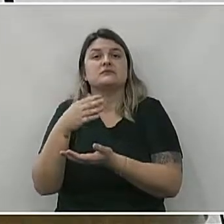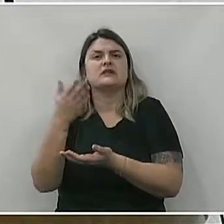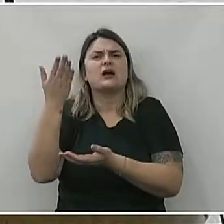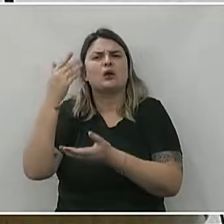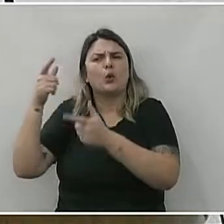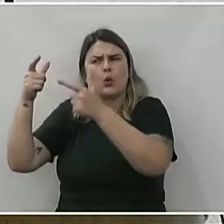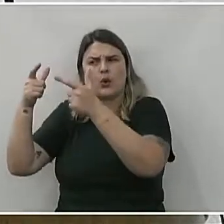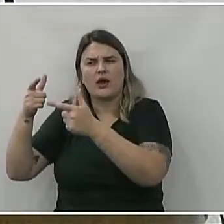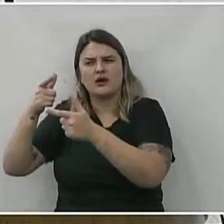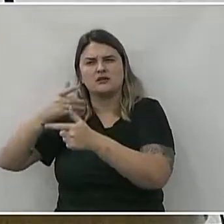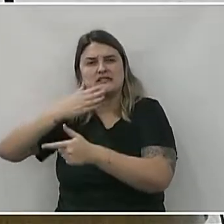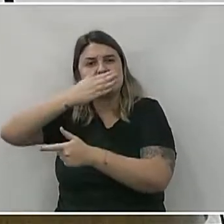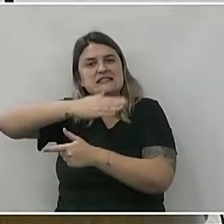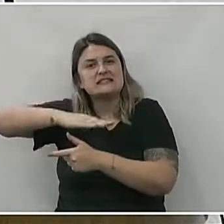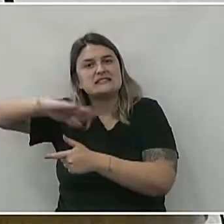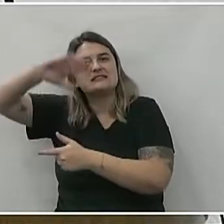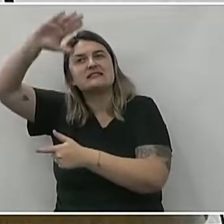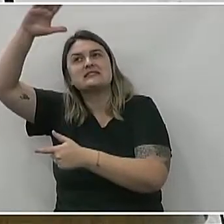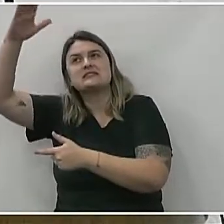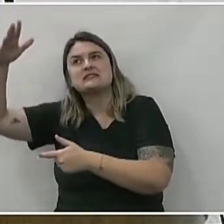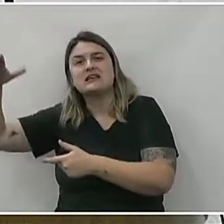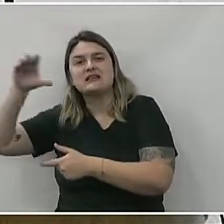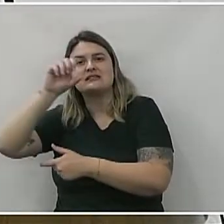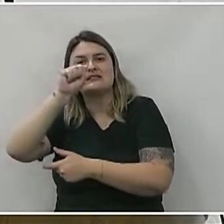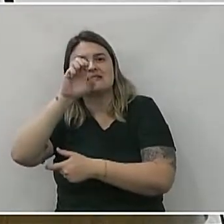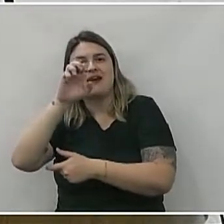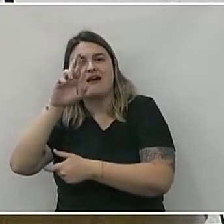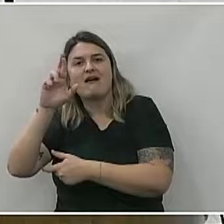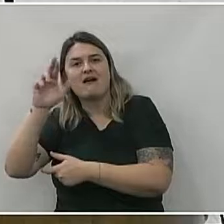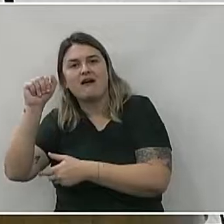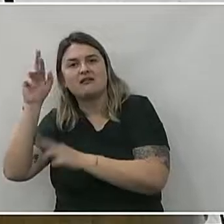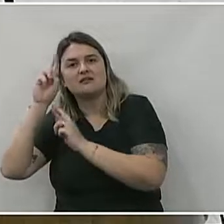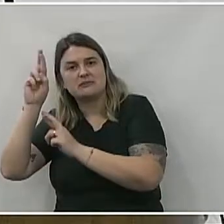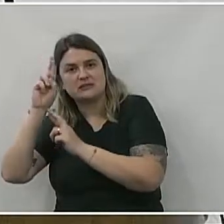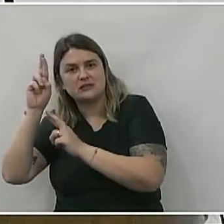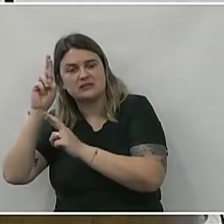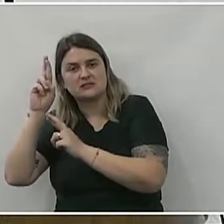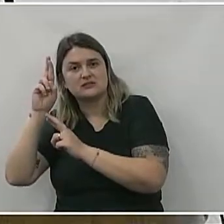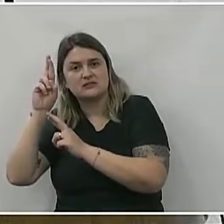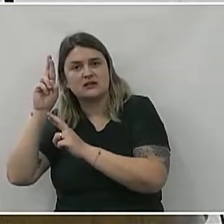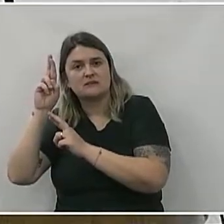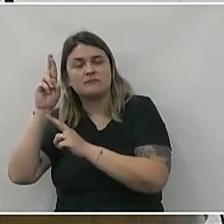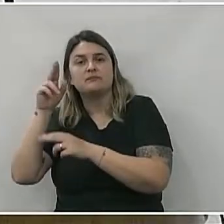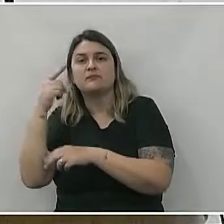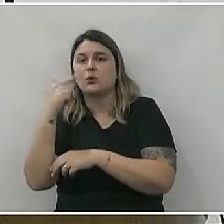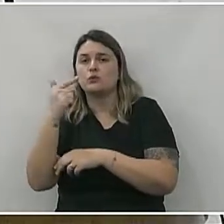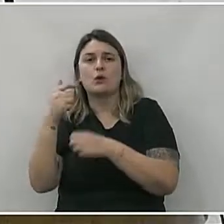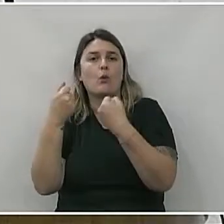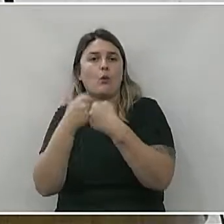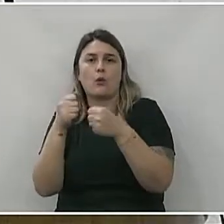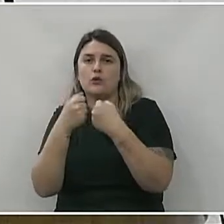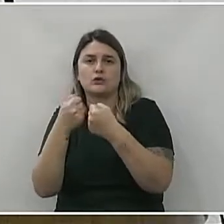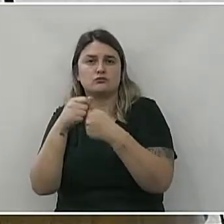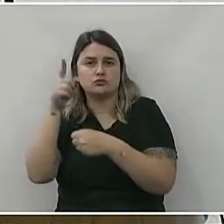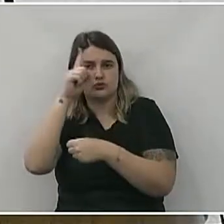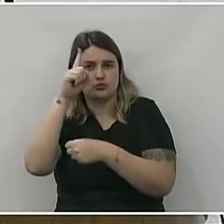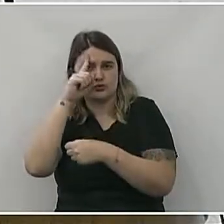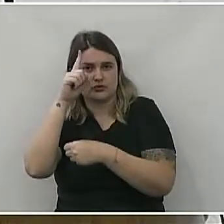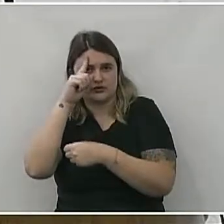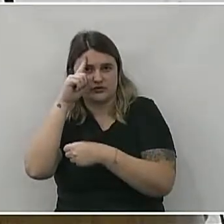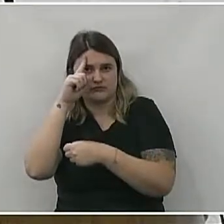antes tinha lotação, o transporte coletivo, pelo menos uma vez por semana. Hoje não tem mais. Outra